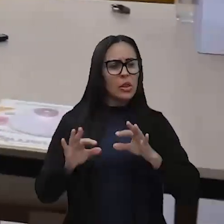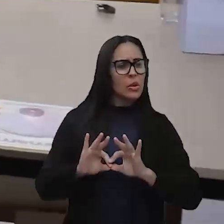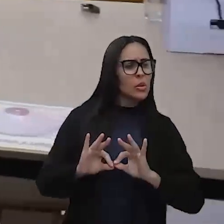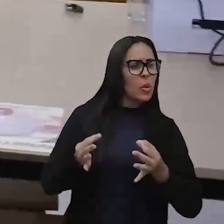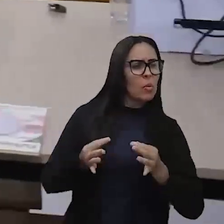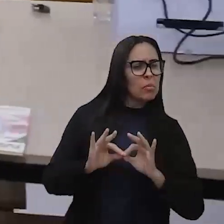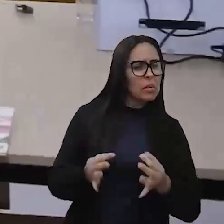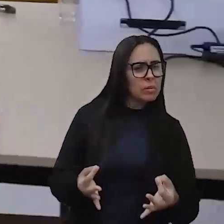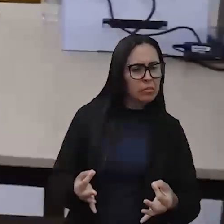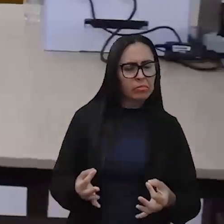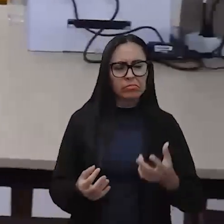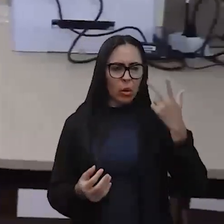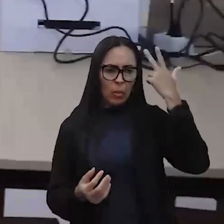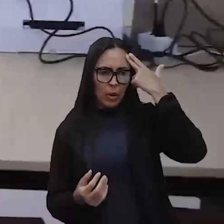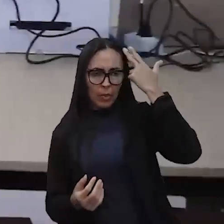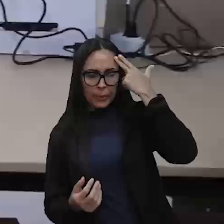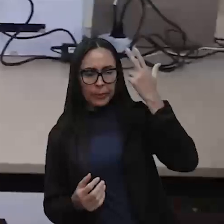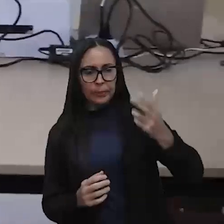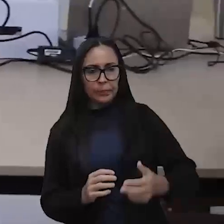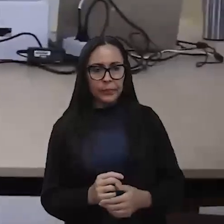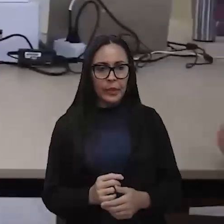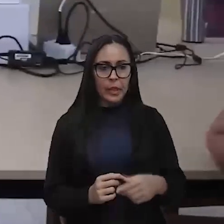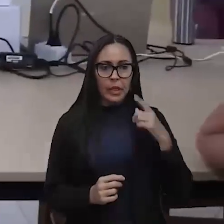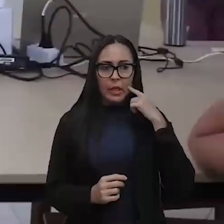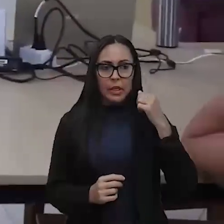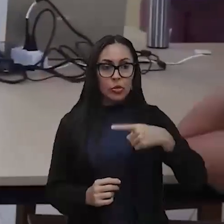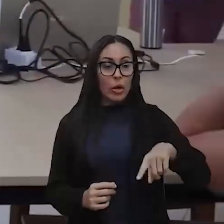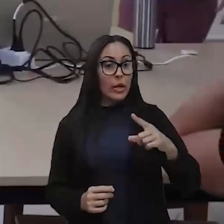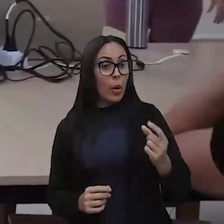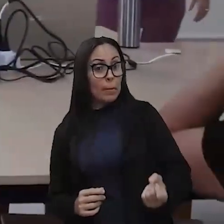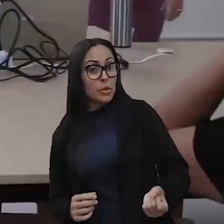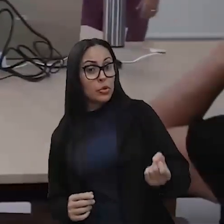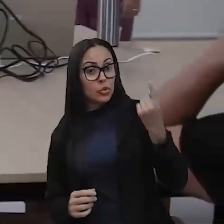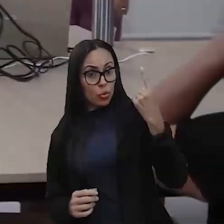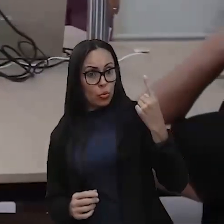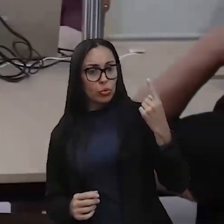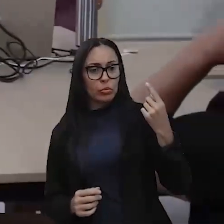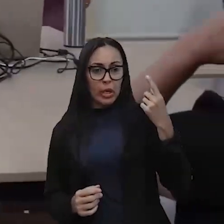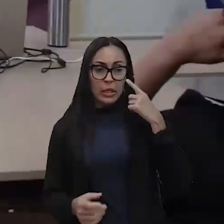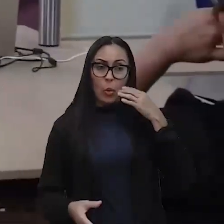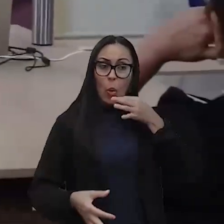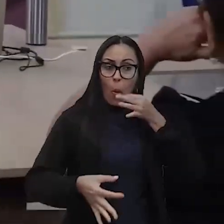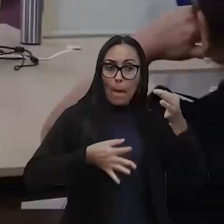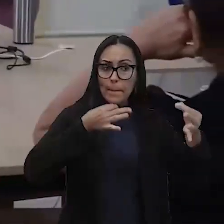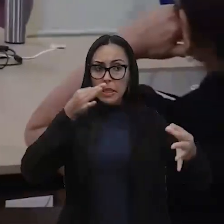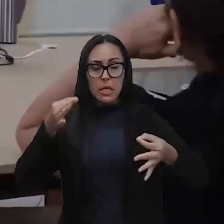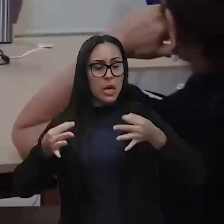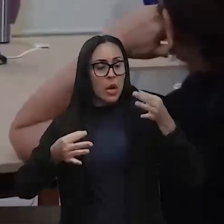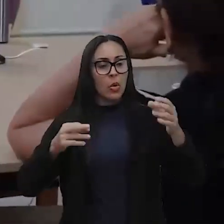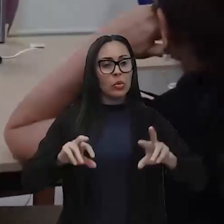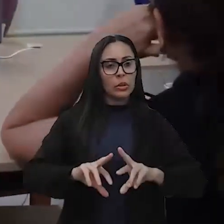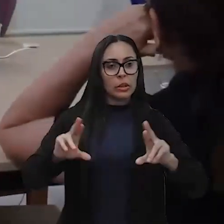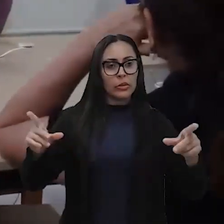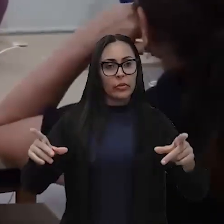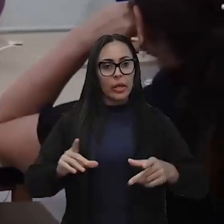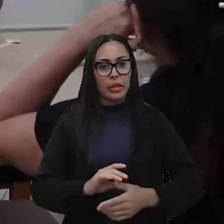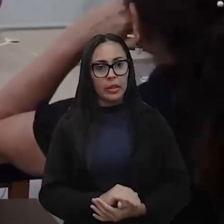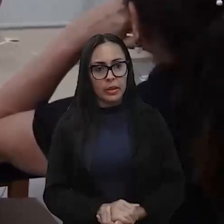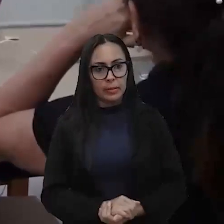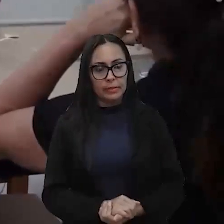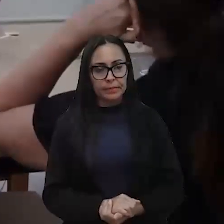têm certeza que isso é um absurdo, que isso é tipo das cavernas a pessoa passar desodorante debaixo da mama.